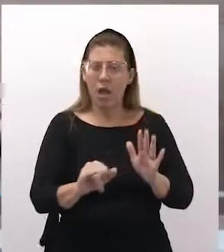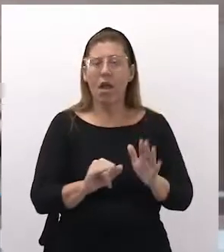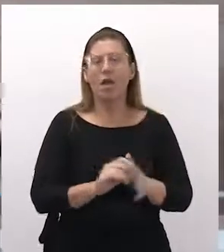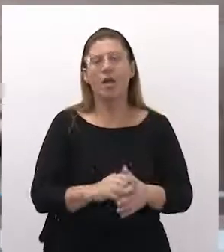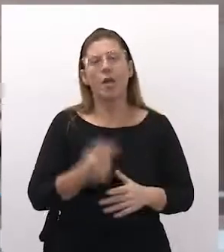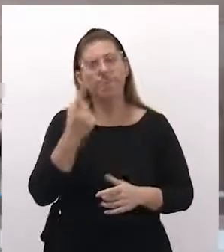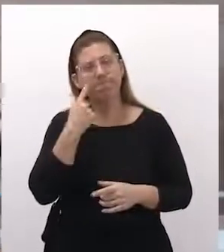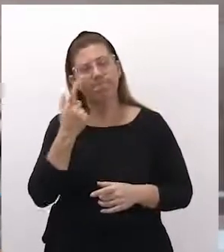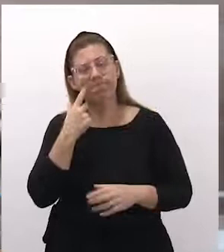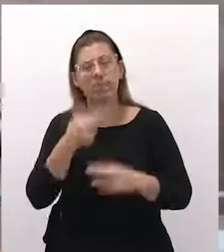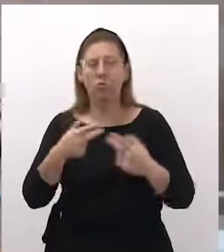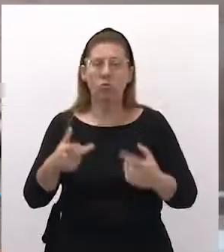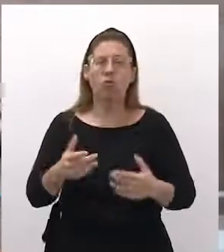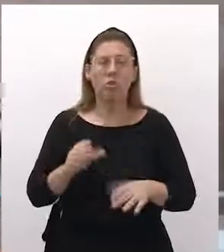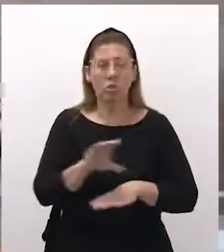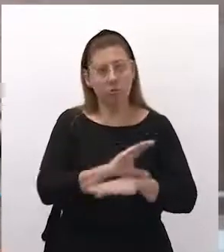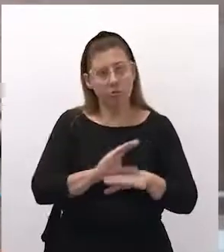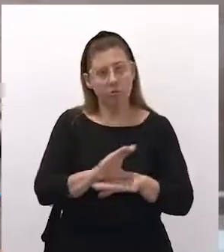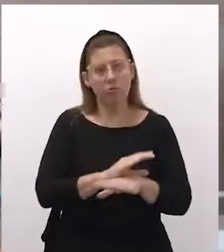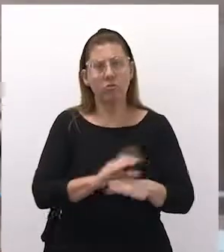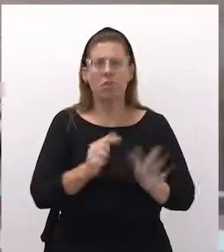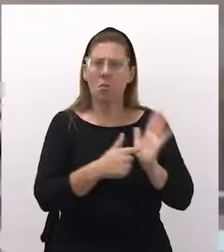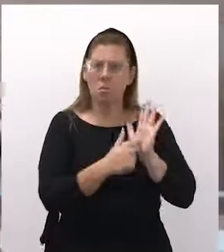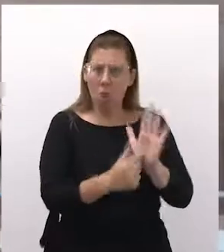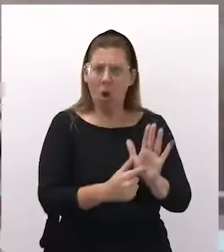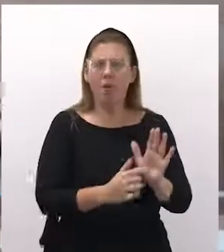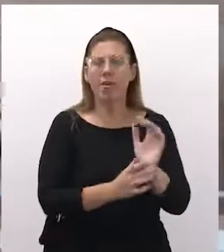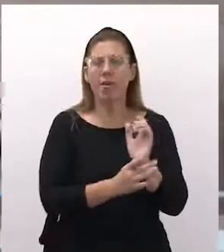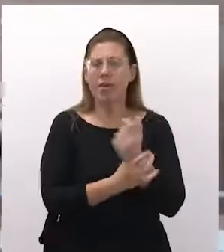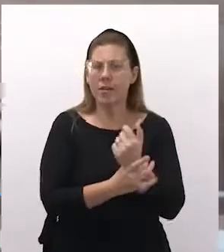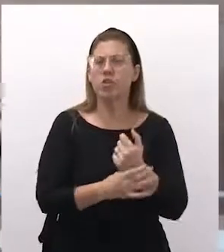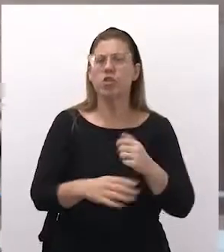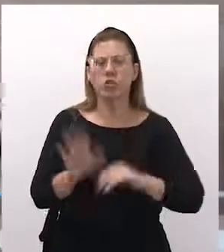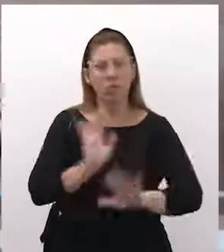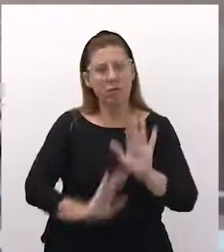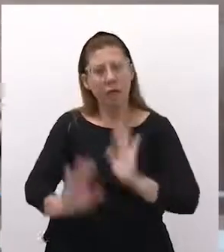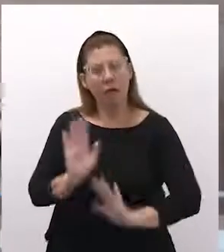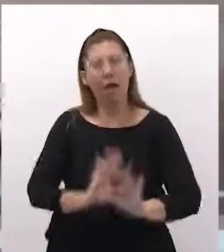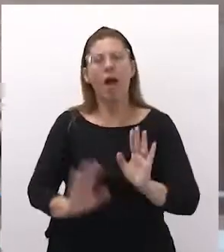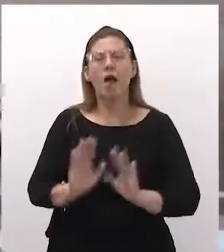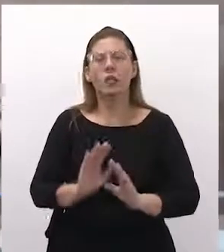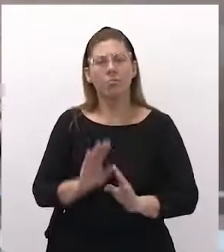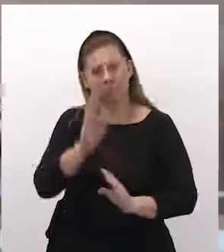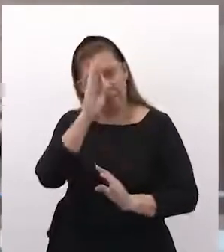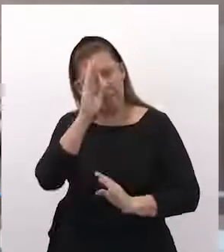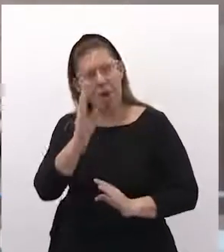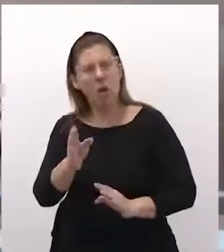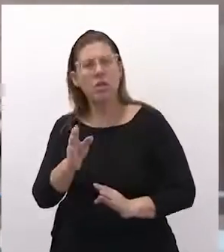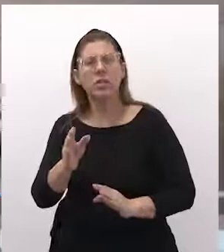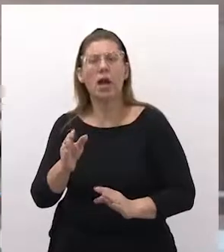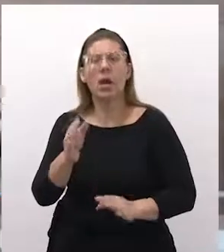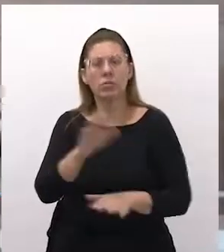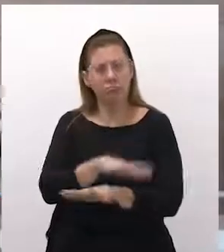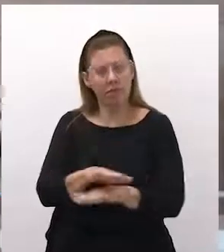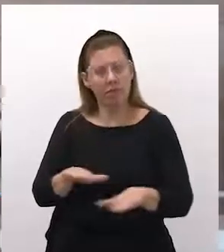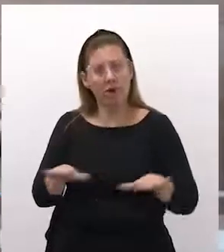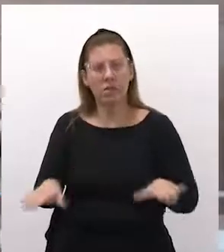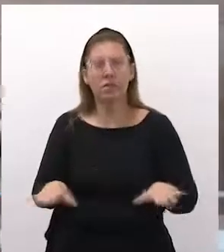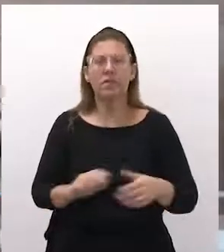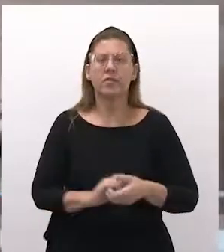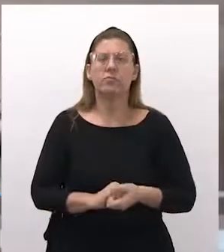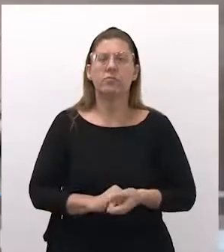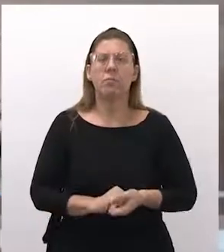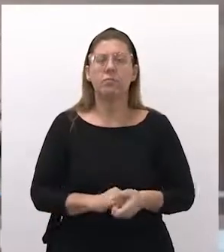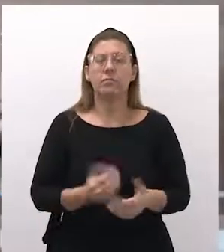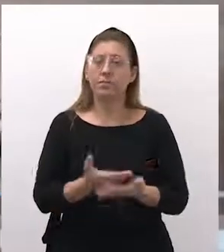prevendo coisas como a Constituição, né? Essa garantia de cuidado, de absoluta prioridade com a infância.